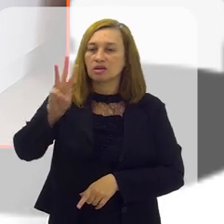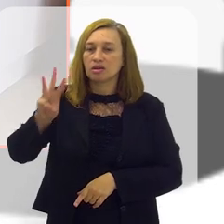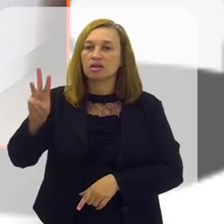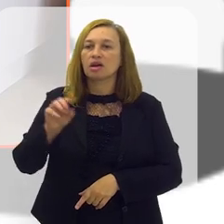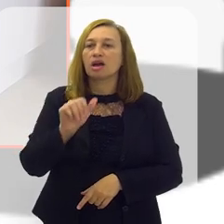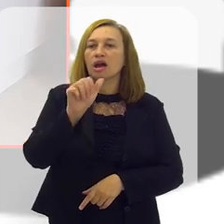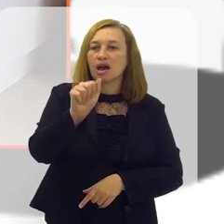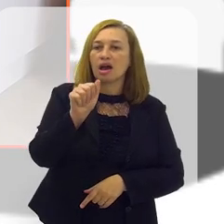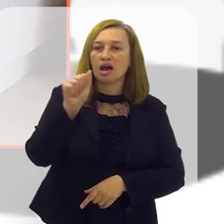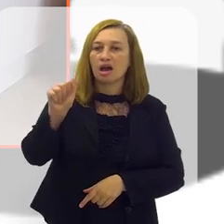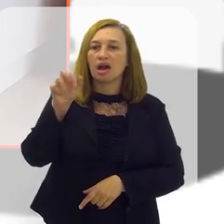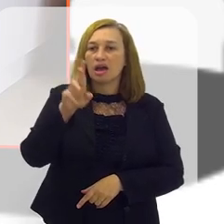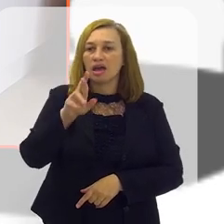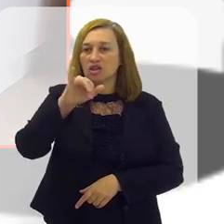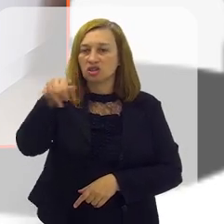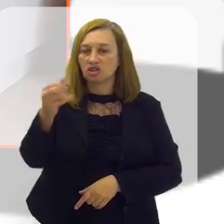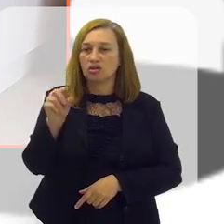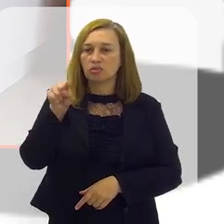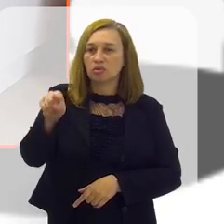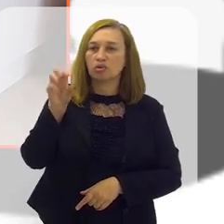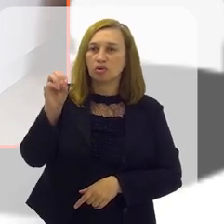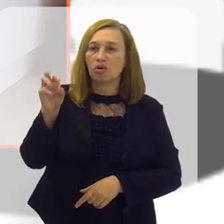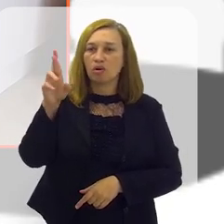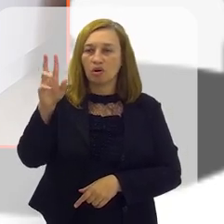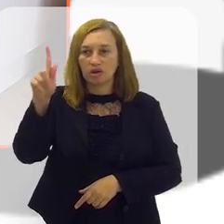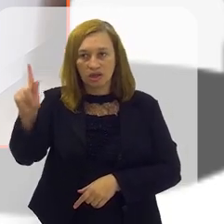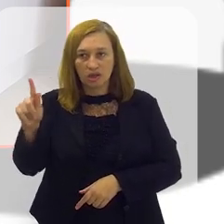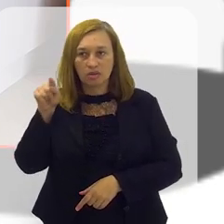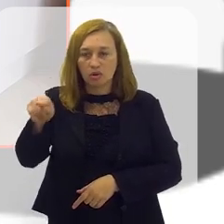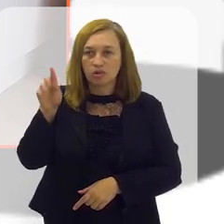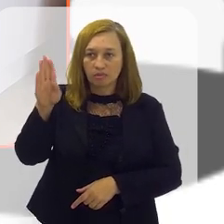site aarj.org.br,